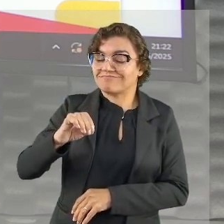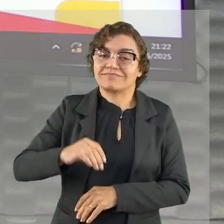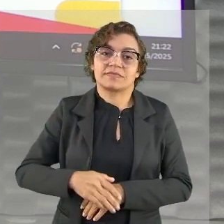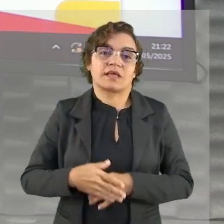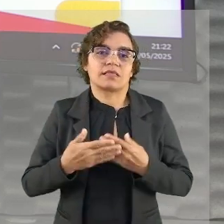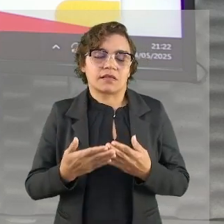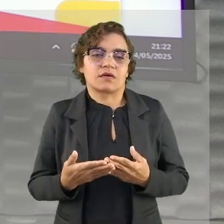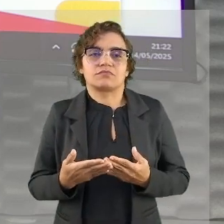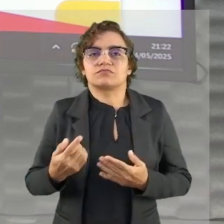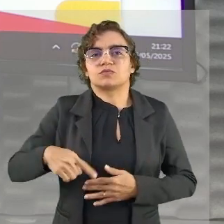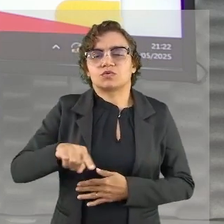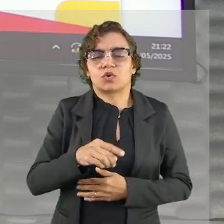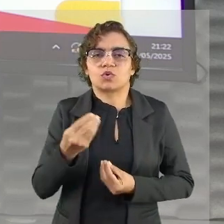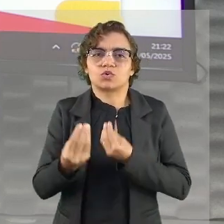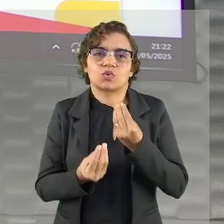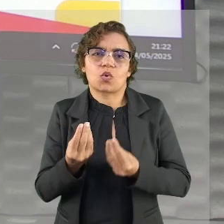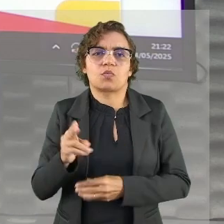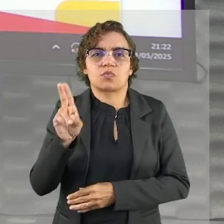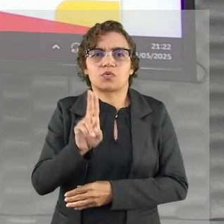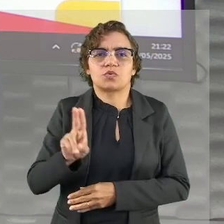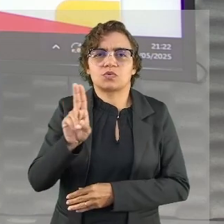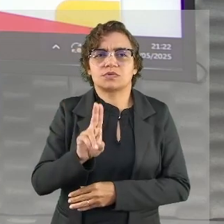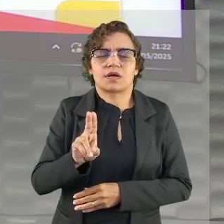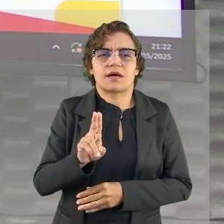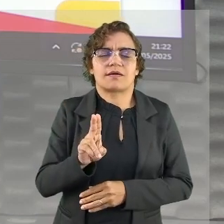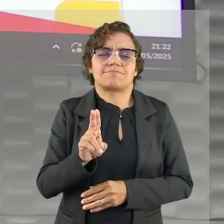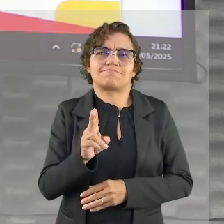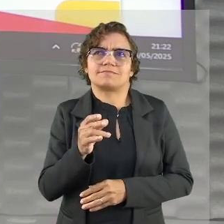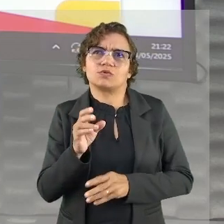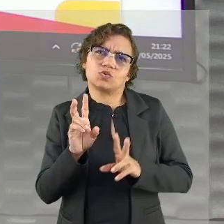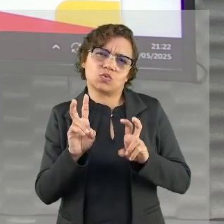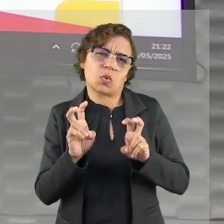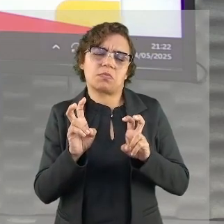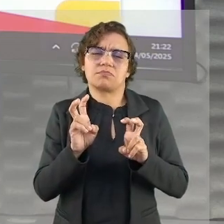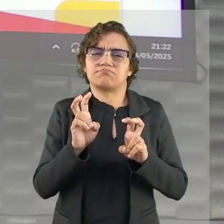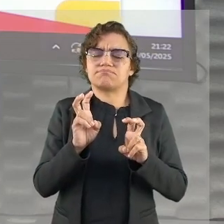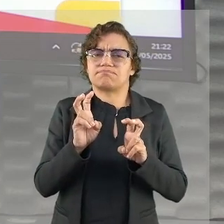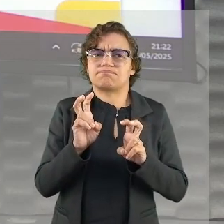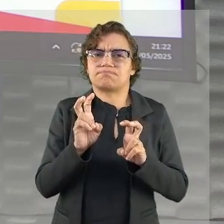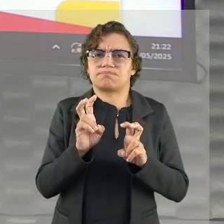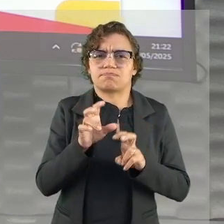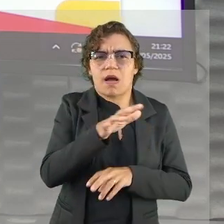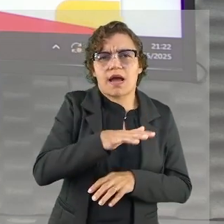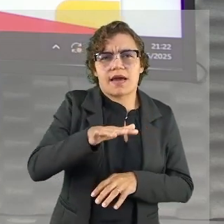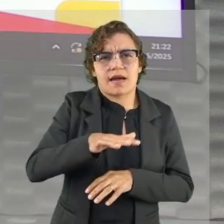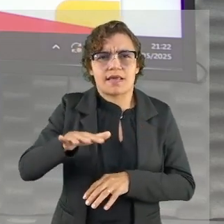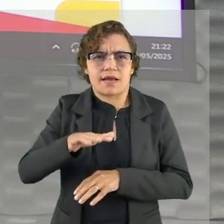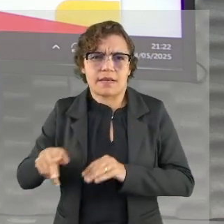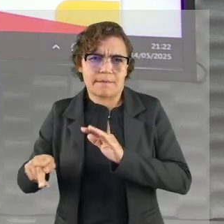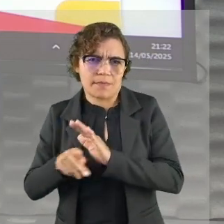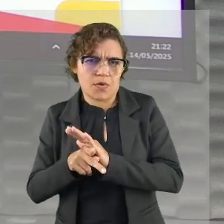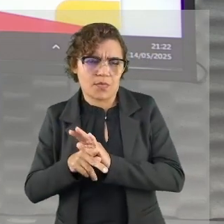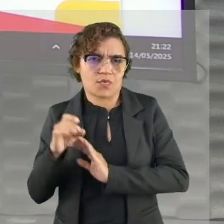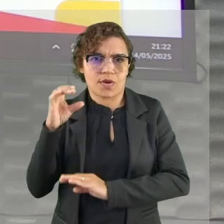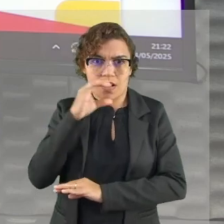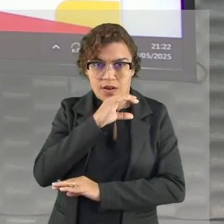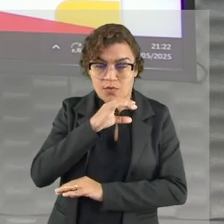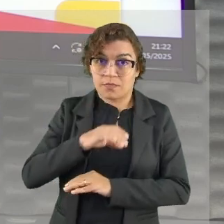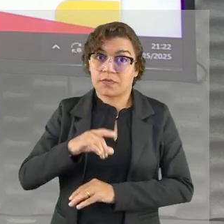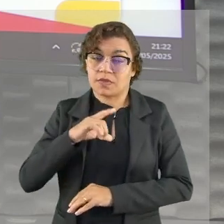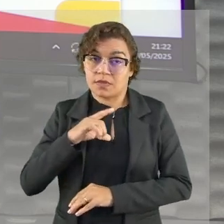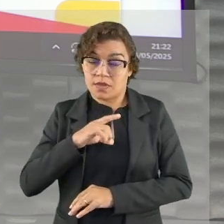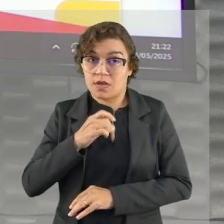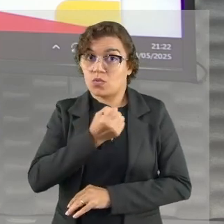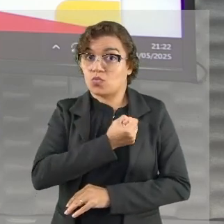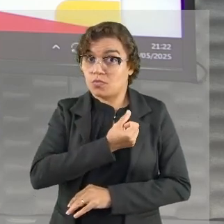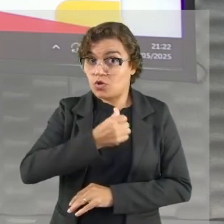física relacionadas ao calor do nosso dia a dia. Belezinha? Então nós temos 9 aulas aí dessa unidade. Se não